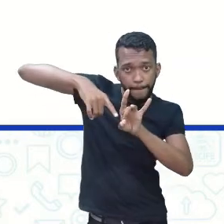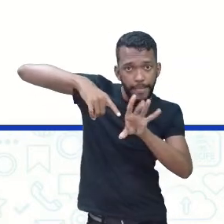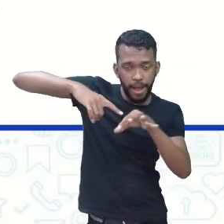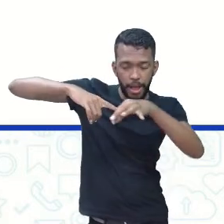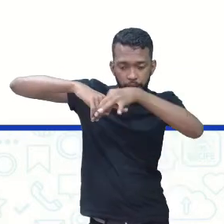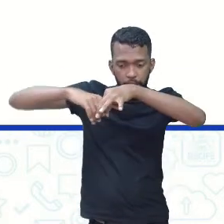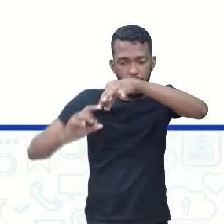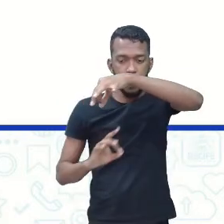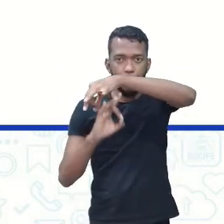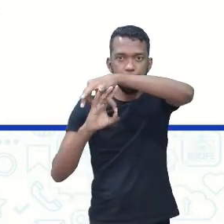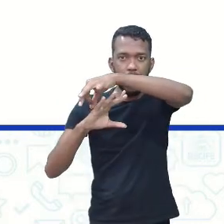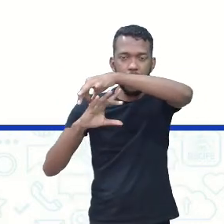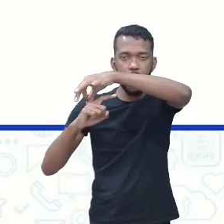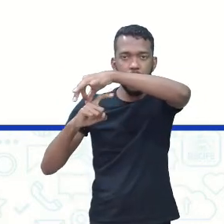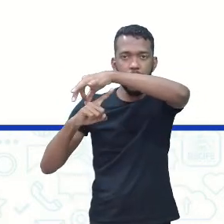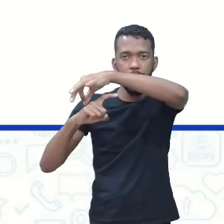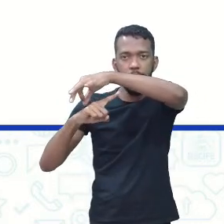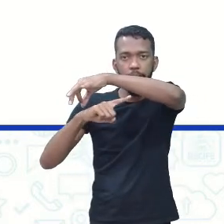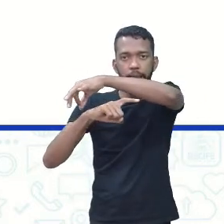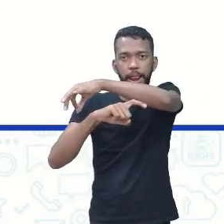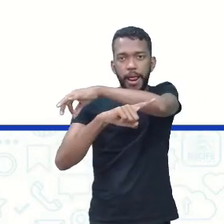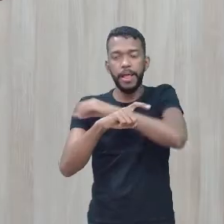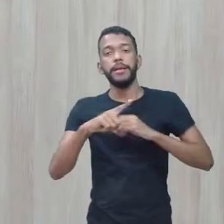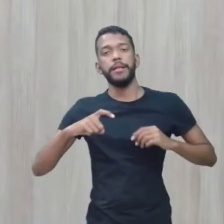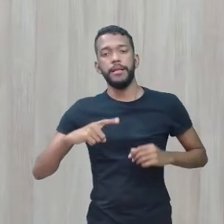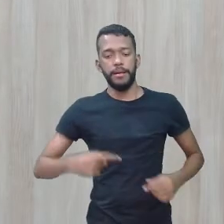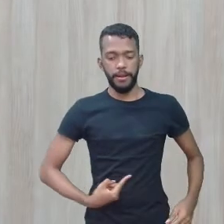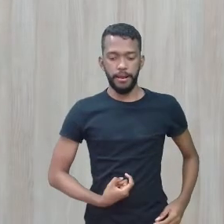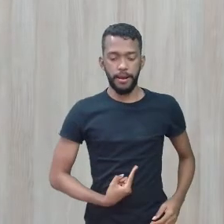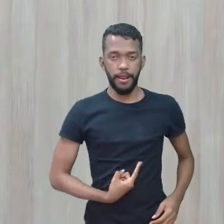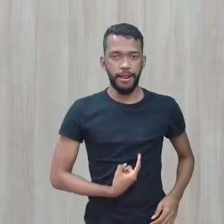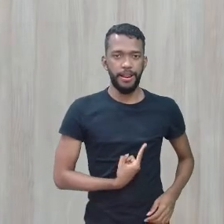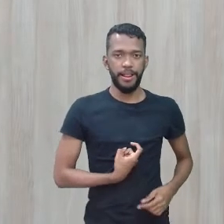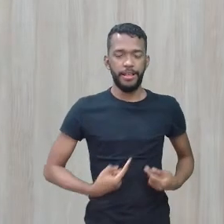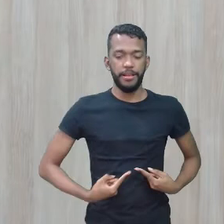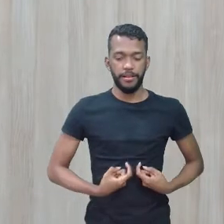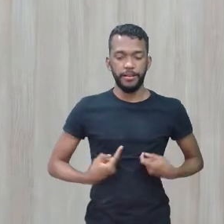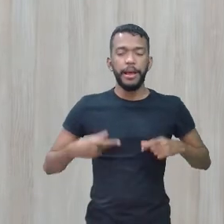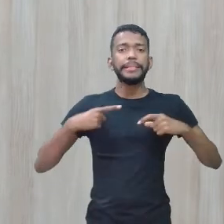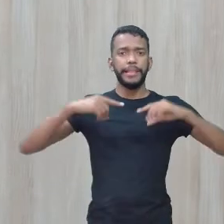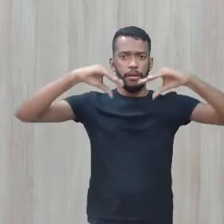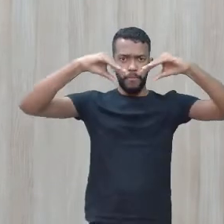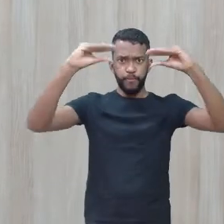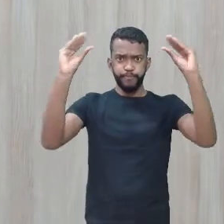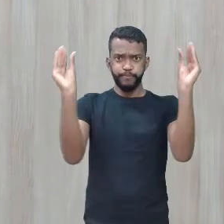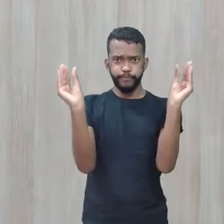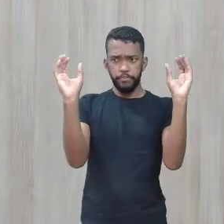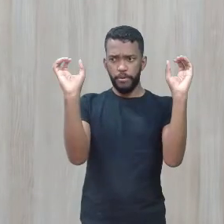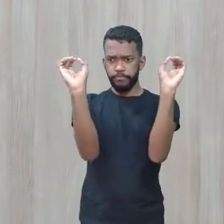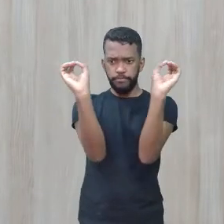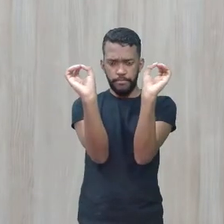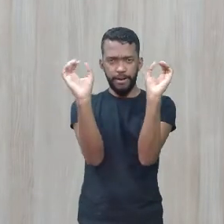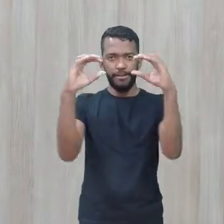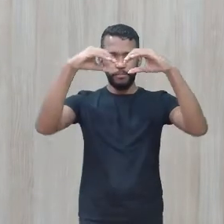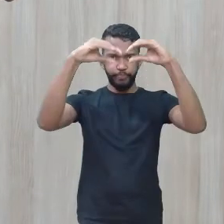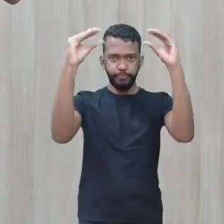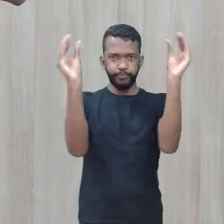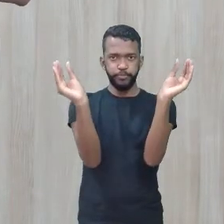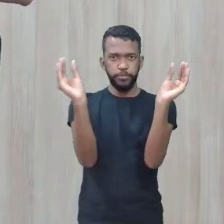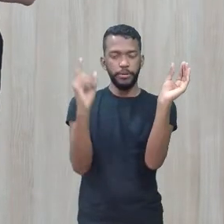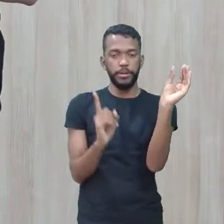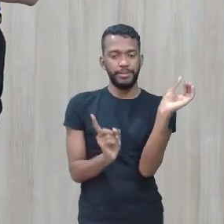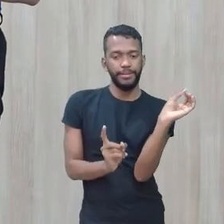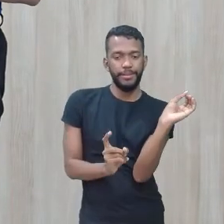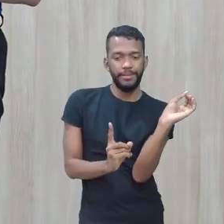reprodutor feminino, mais frequentemente na tuba uterina, Então, ocorre essa fecundação na